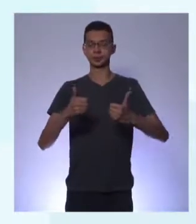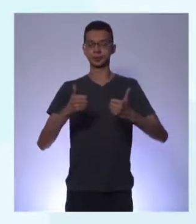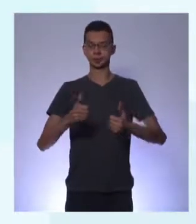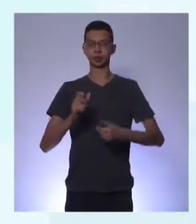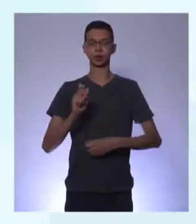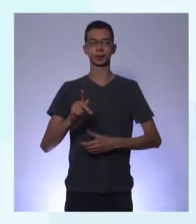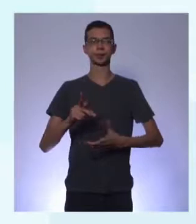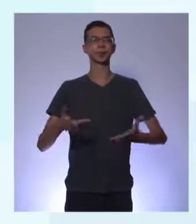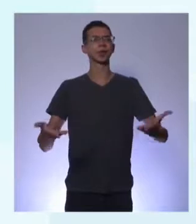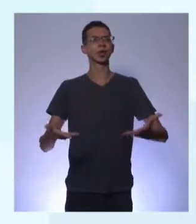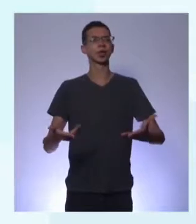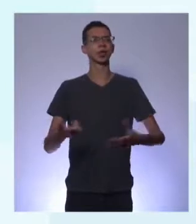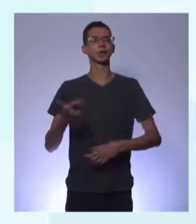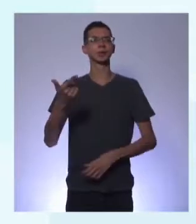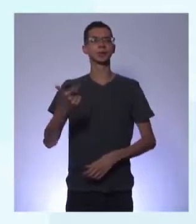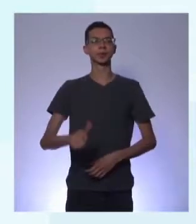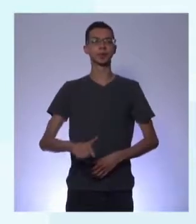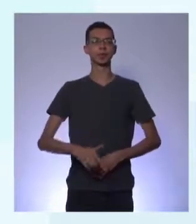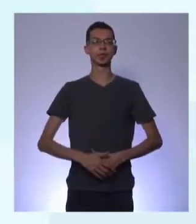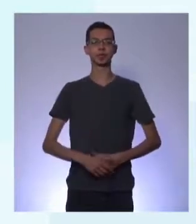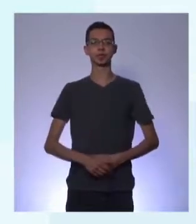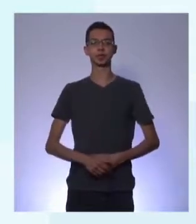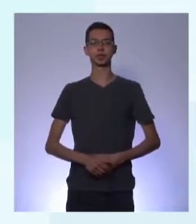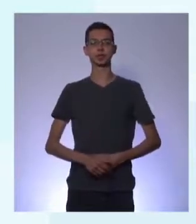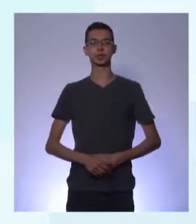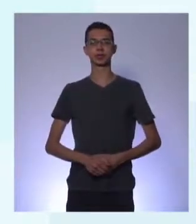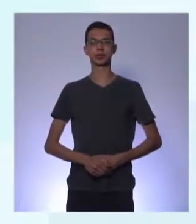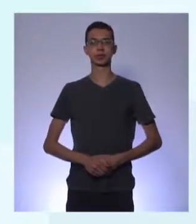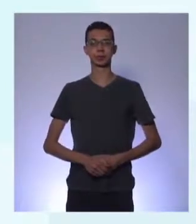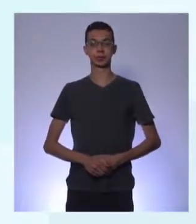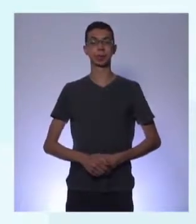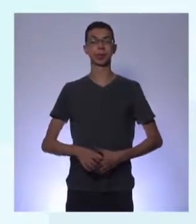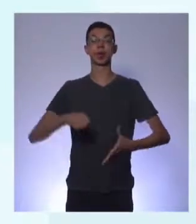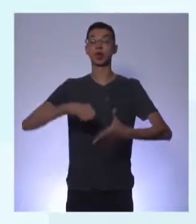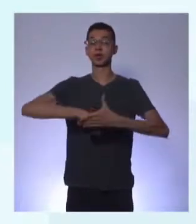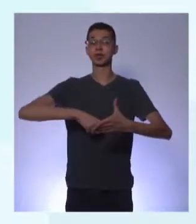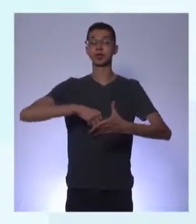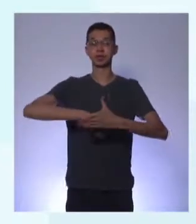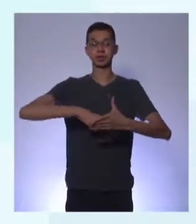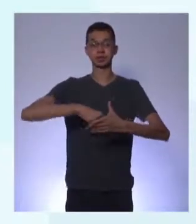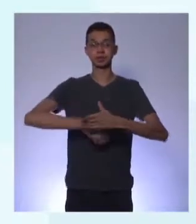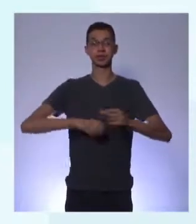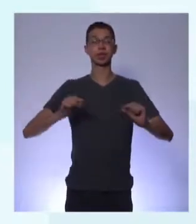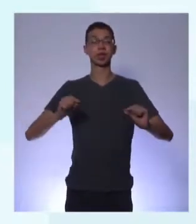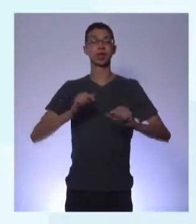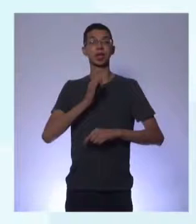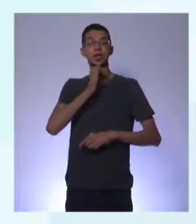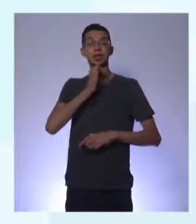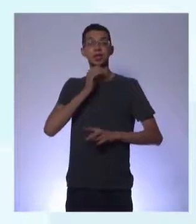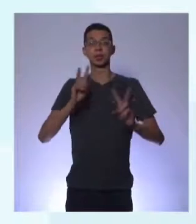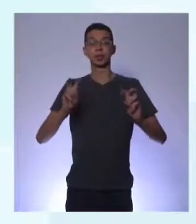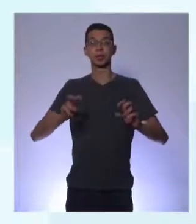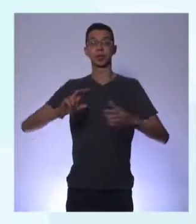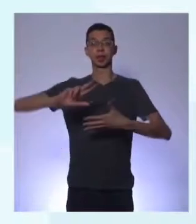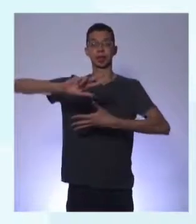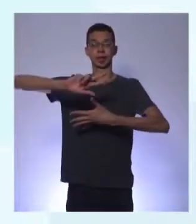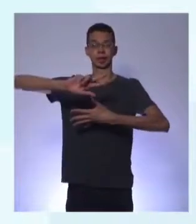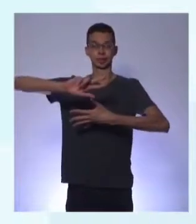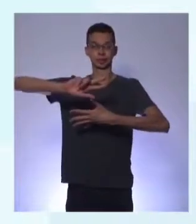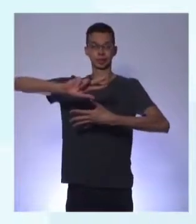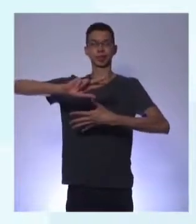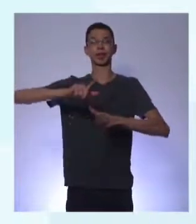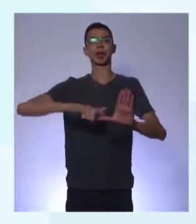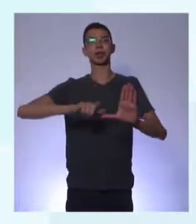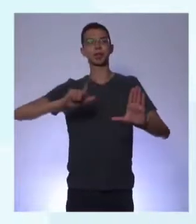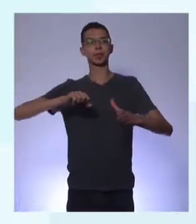ok? Vamos então para o próximo slide. Lutas pela independência na América Latina. Nós